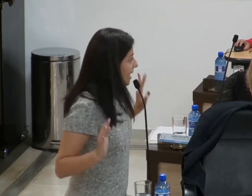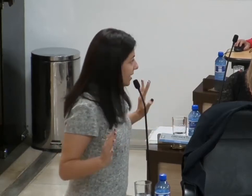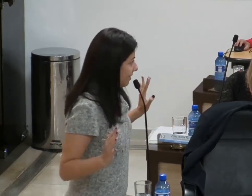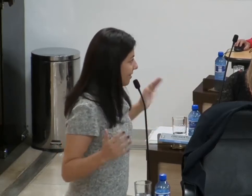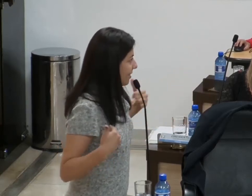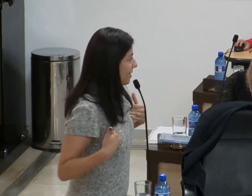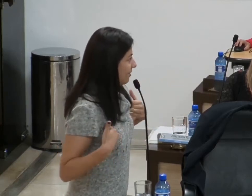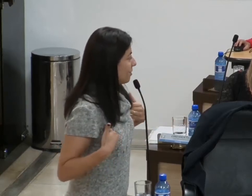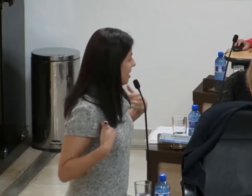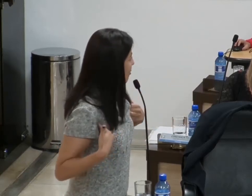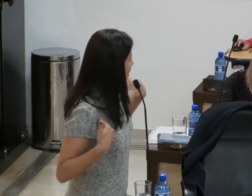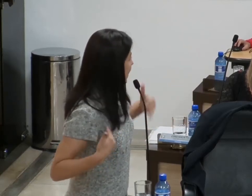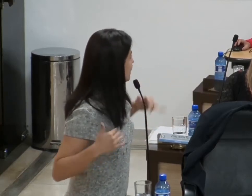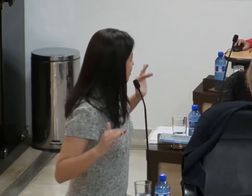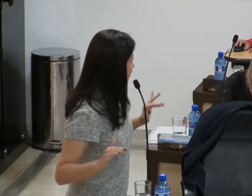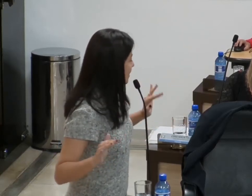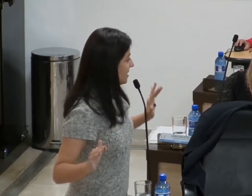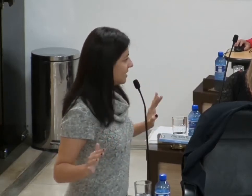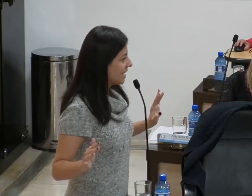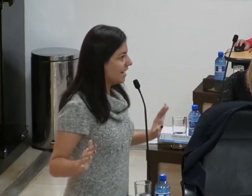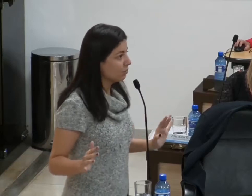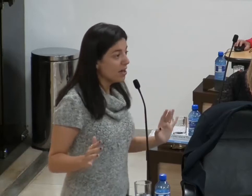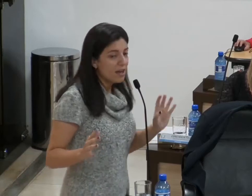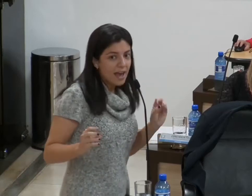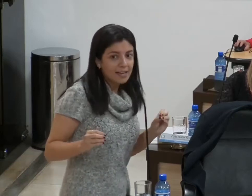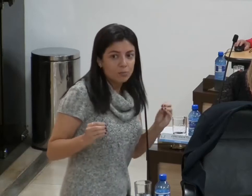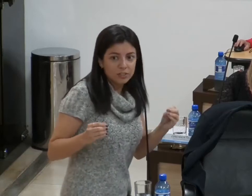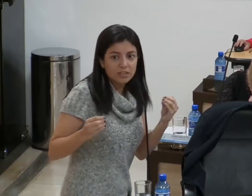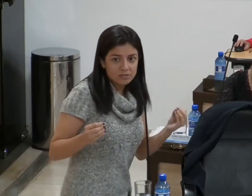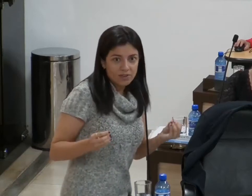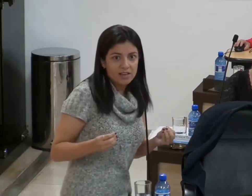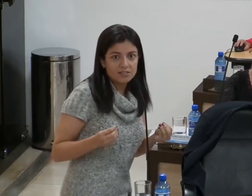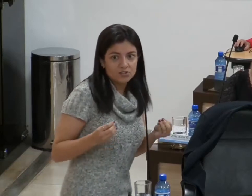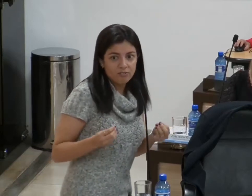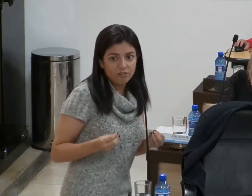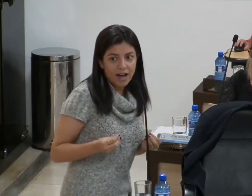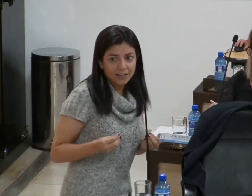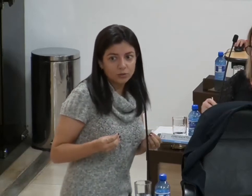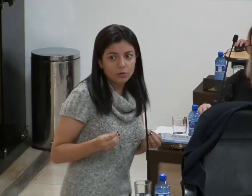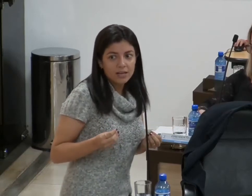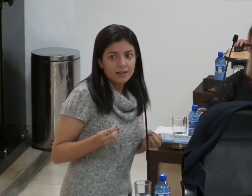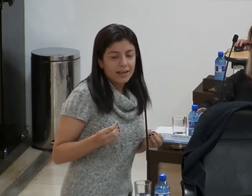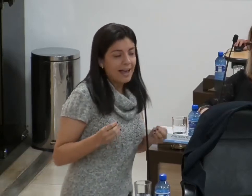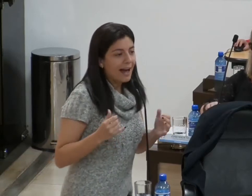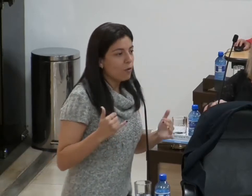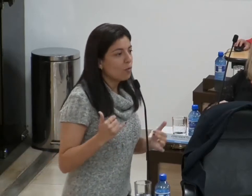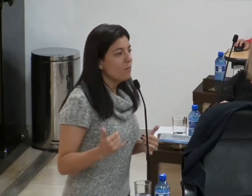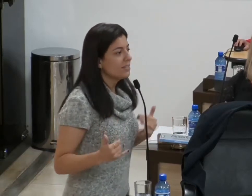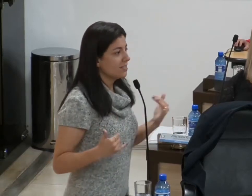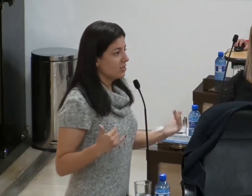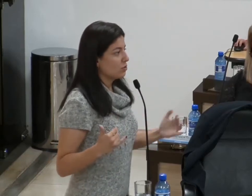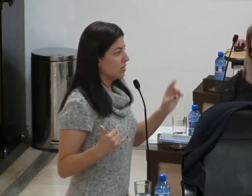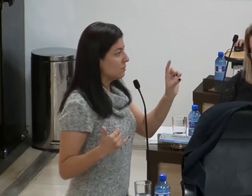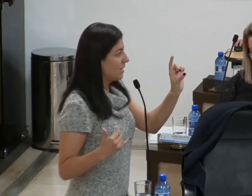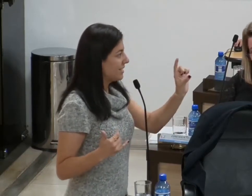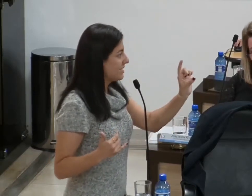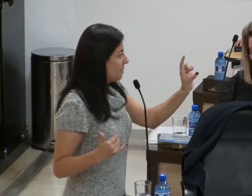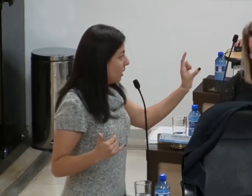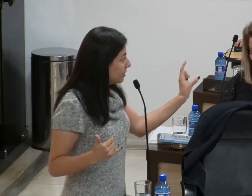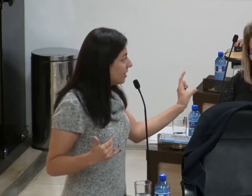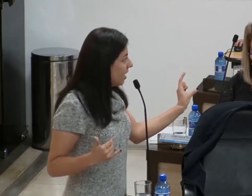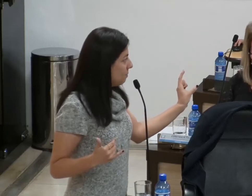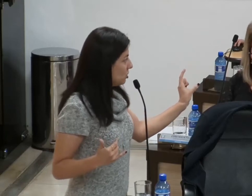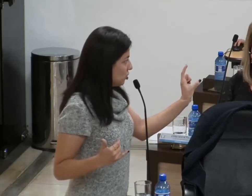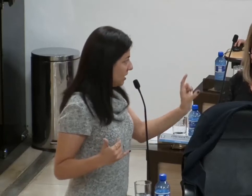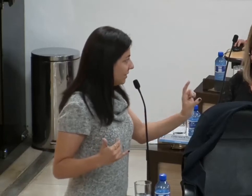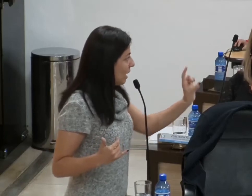eu falaria? O que eu falaria se estivesse nesse cargo? É que muitas vezes, de fato, algumas questões,